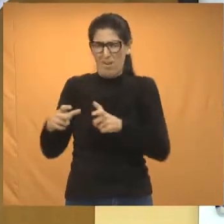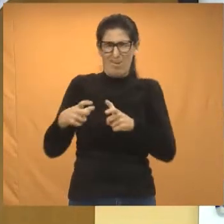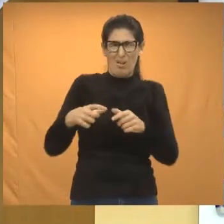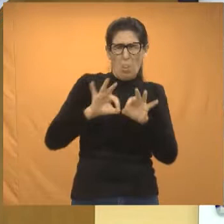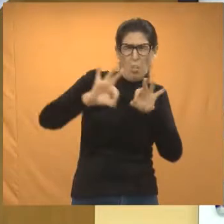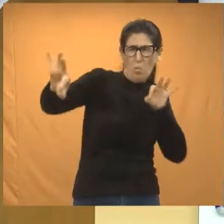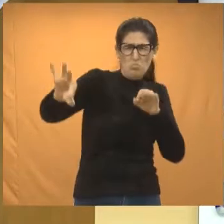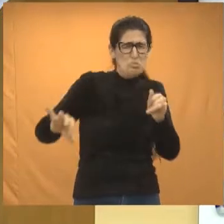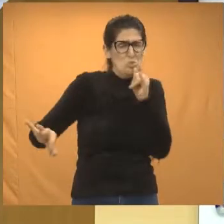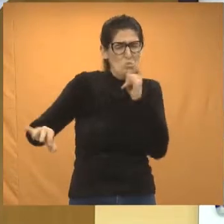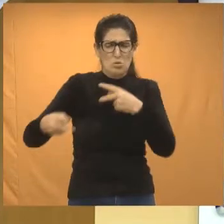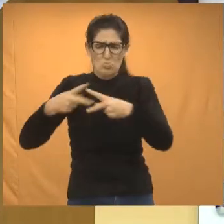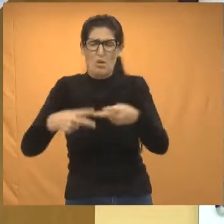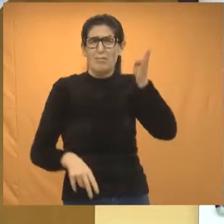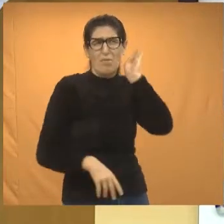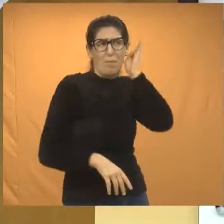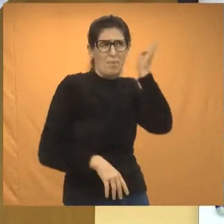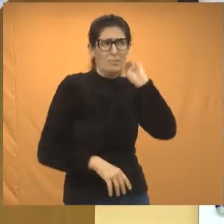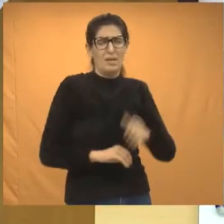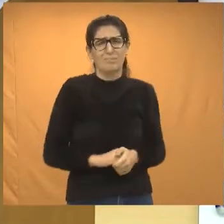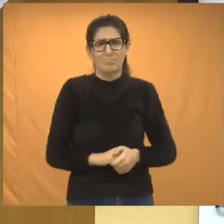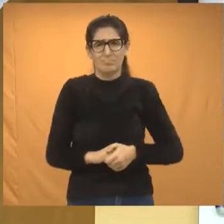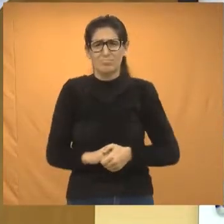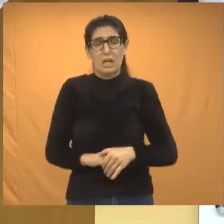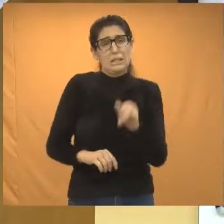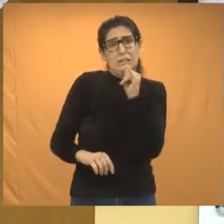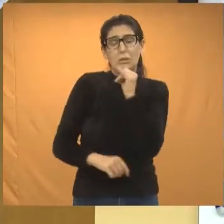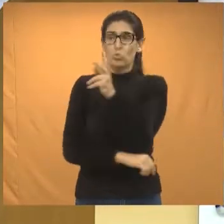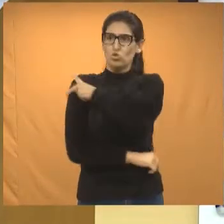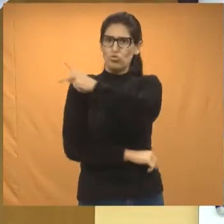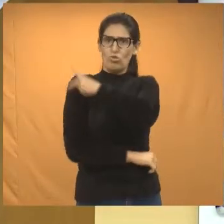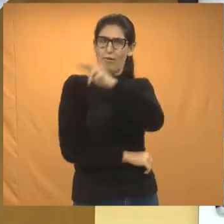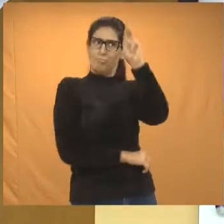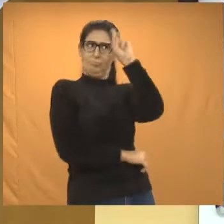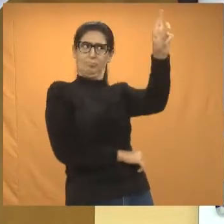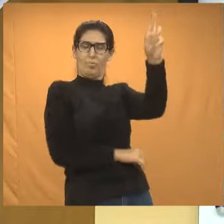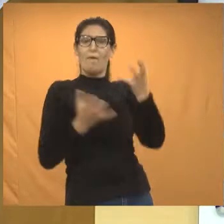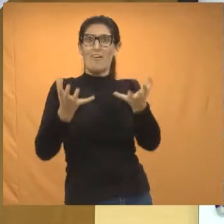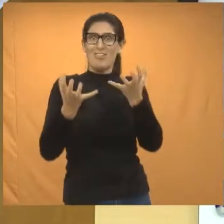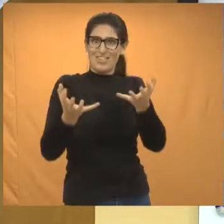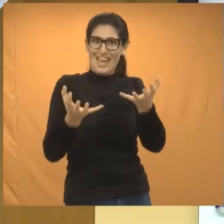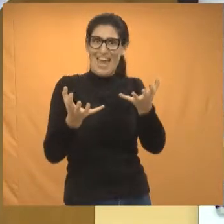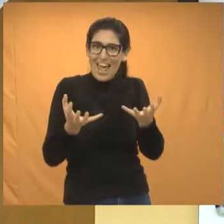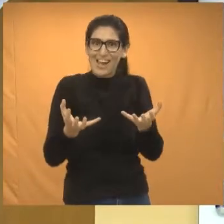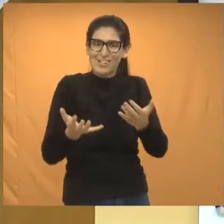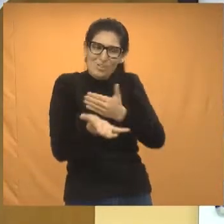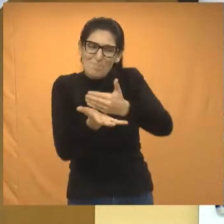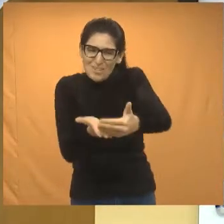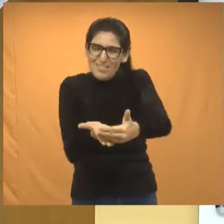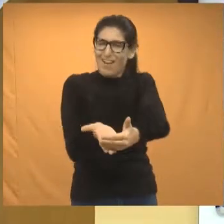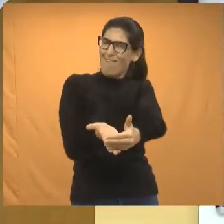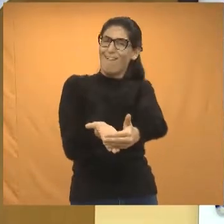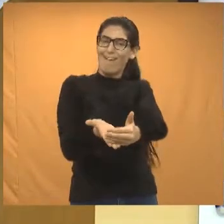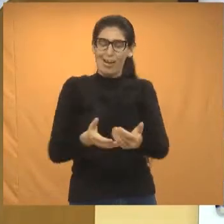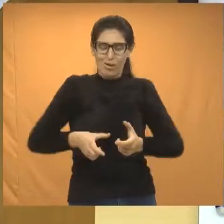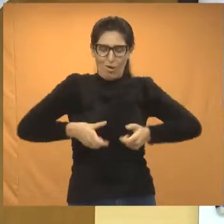mais ainda quando alguém quer investir na nossa cidade. Infelizmente, Jacareí é uma cidade, se você for analisar, é uma cidade